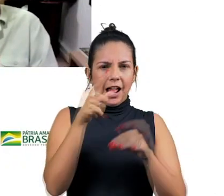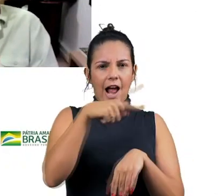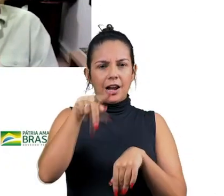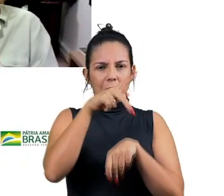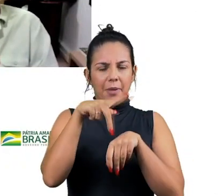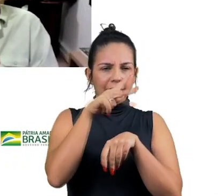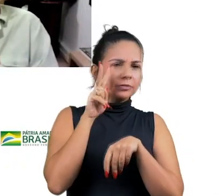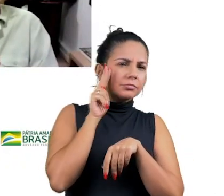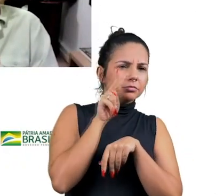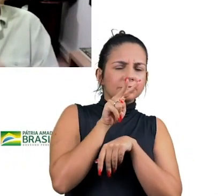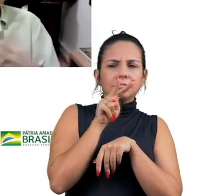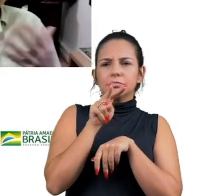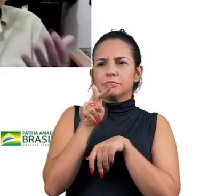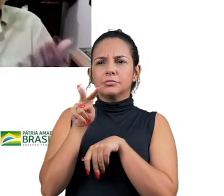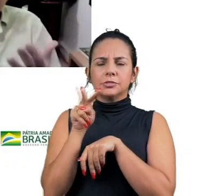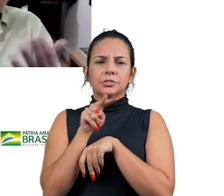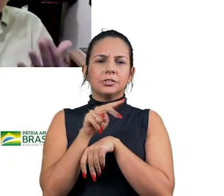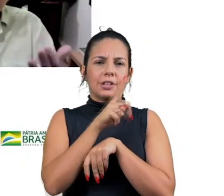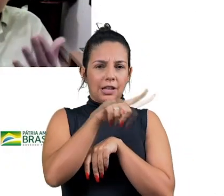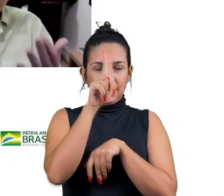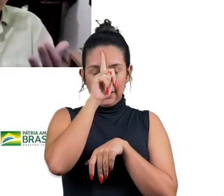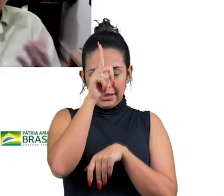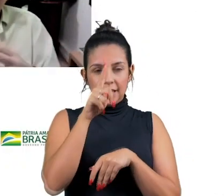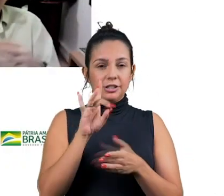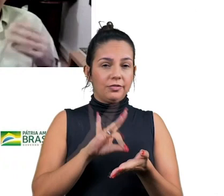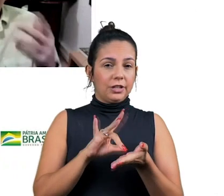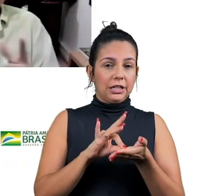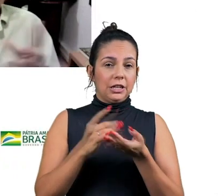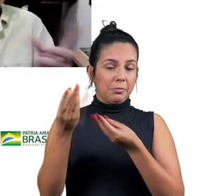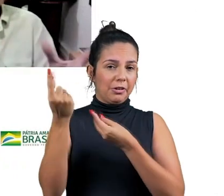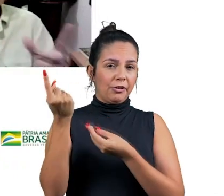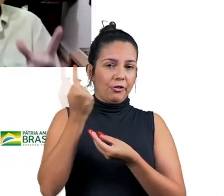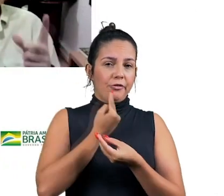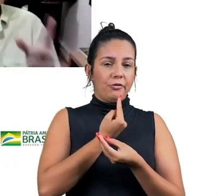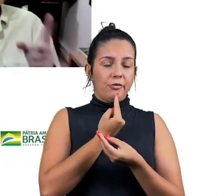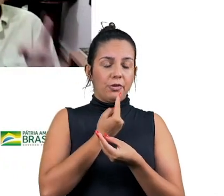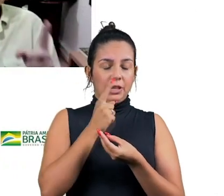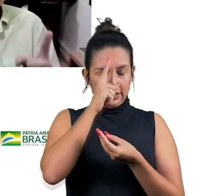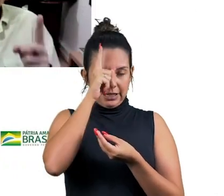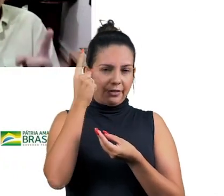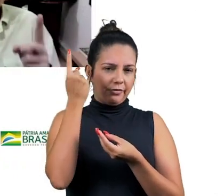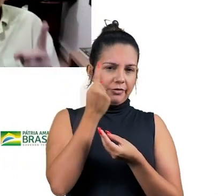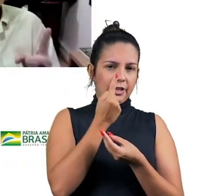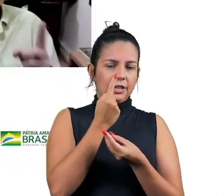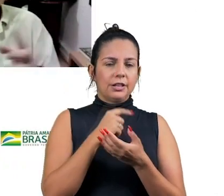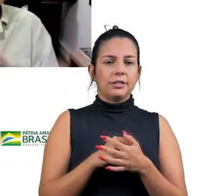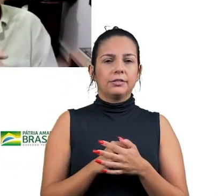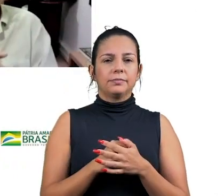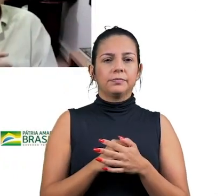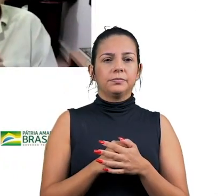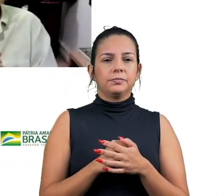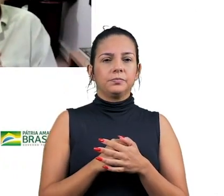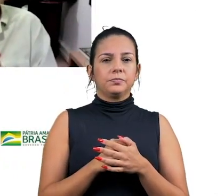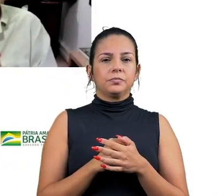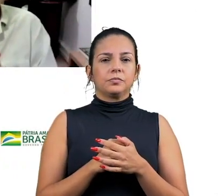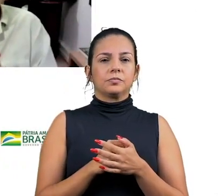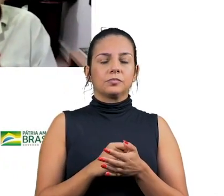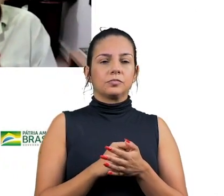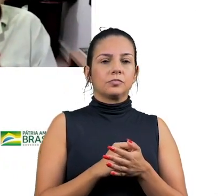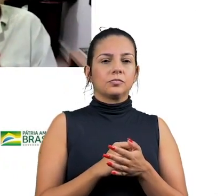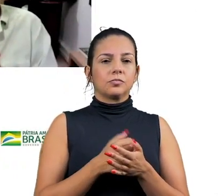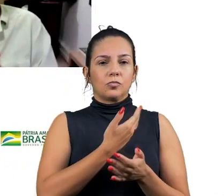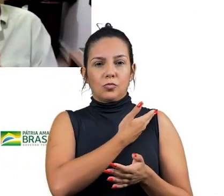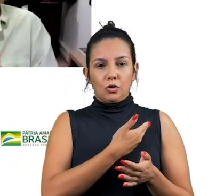países, né? E a ideia, na verdade, ela me veio da hipótese mesmo, quer dizer, do termo